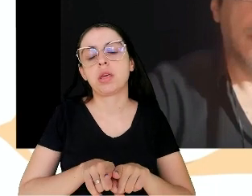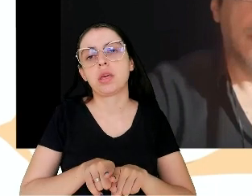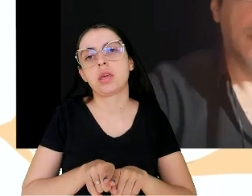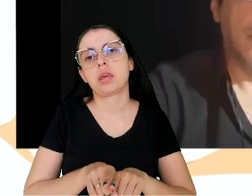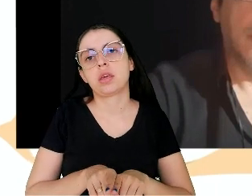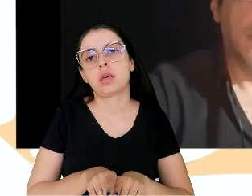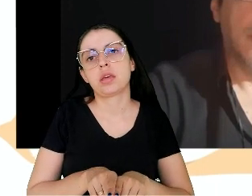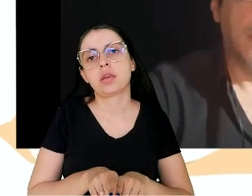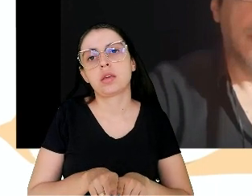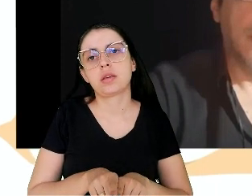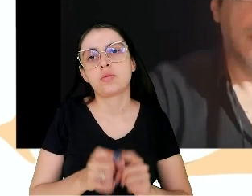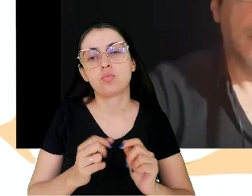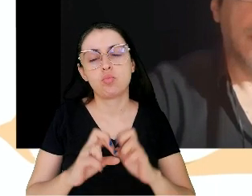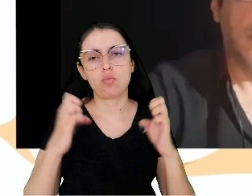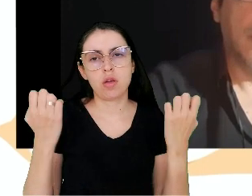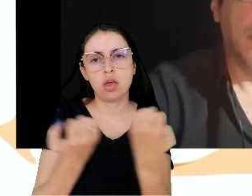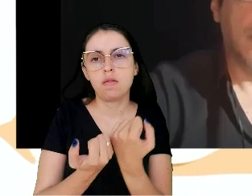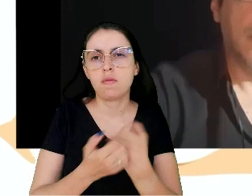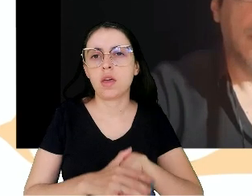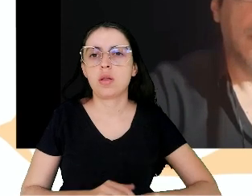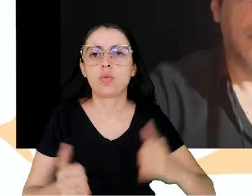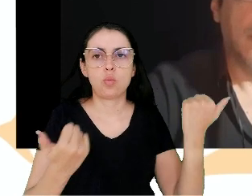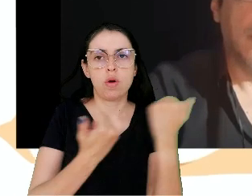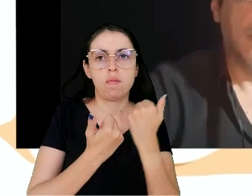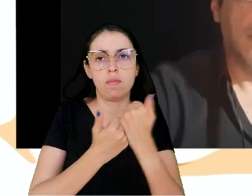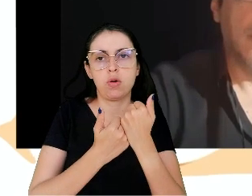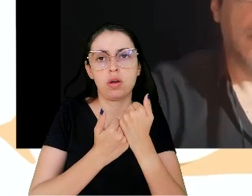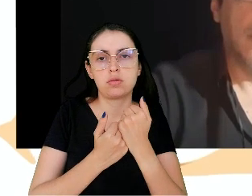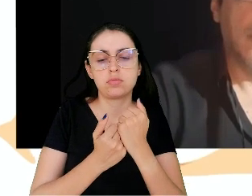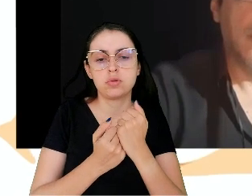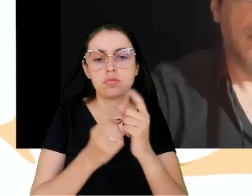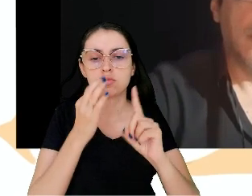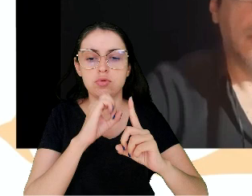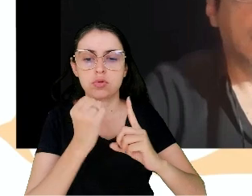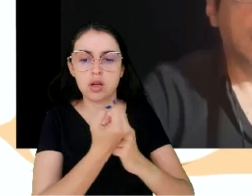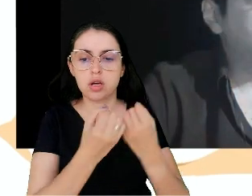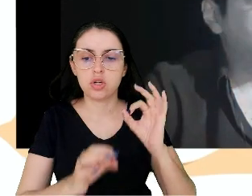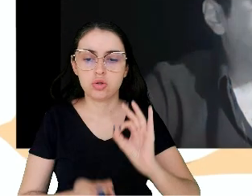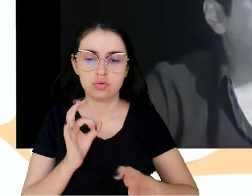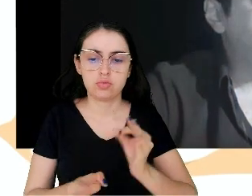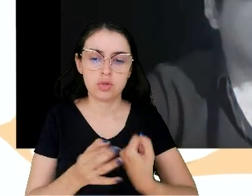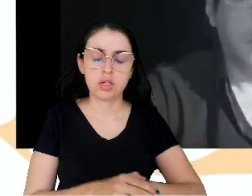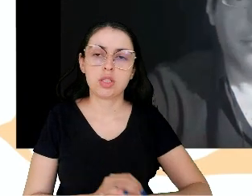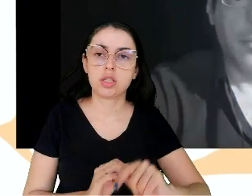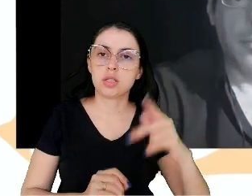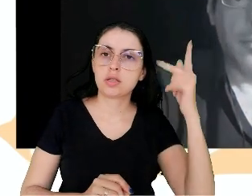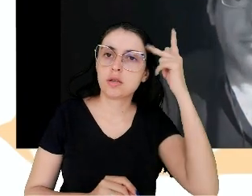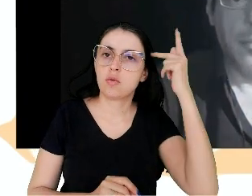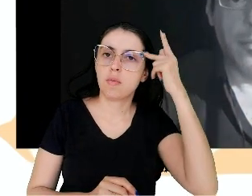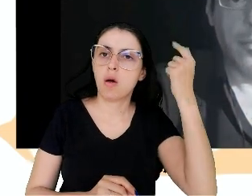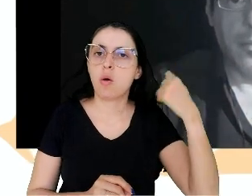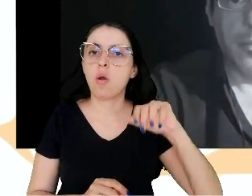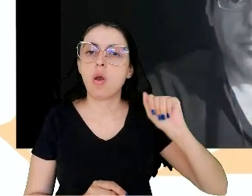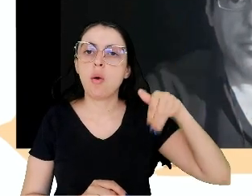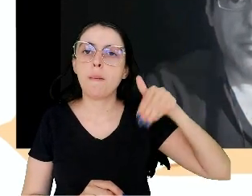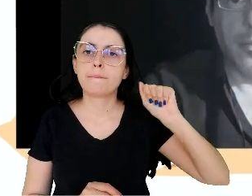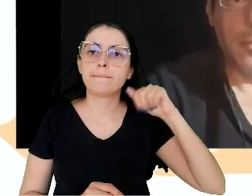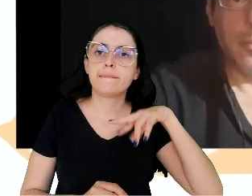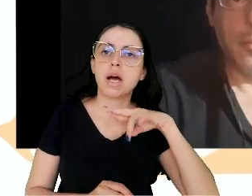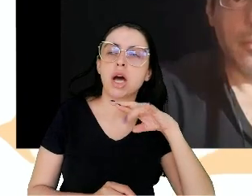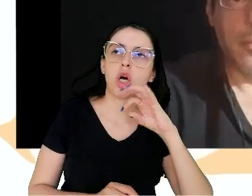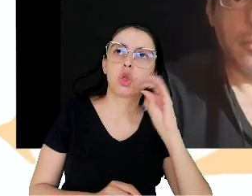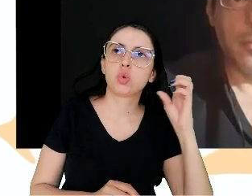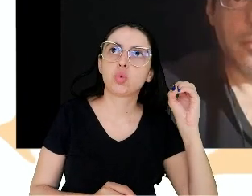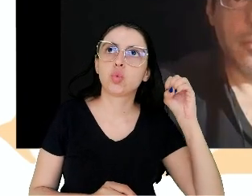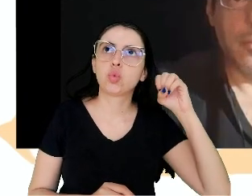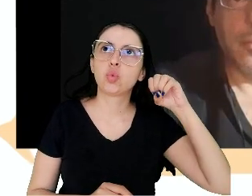teremos, esse evento também conta com o apoio da Associação dos Juízes Federais de São Paulo e Mato Grosso do Sul e